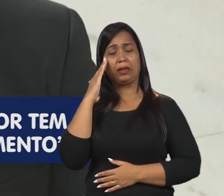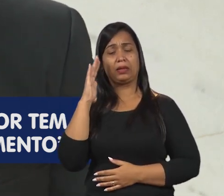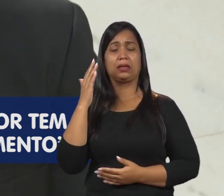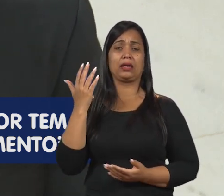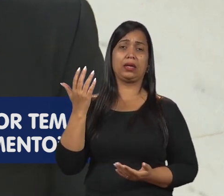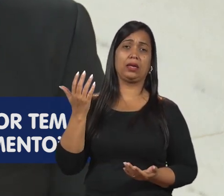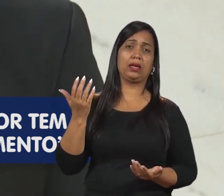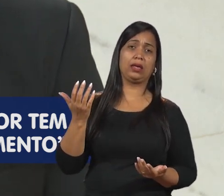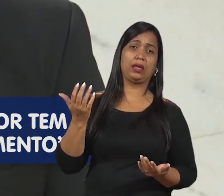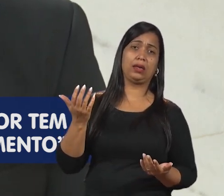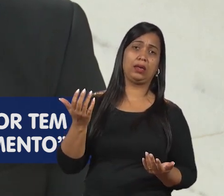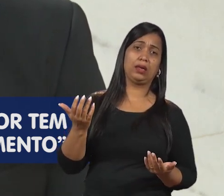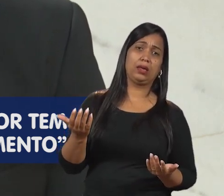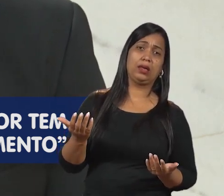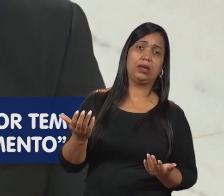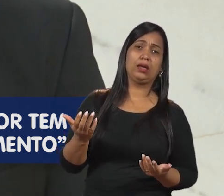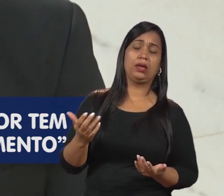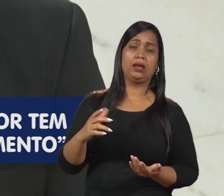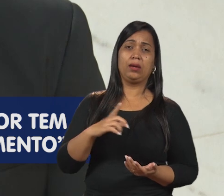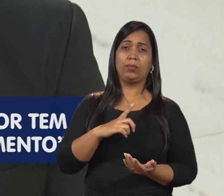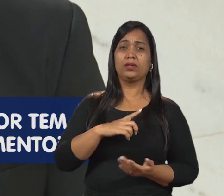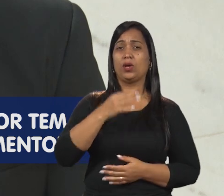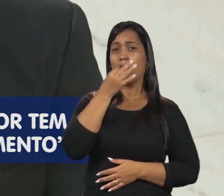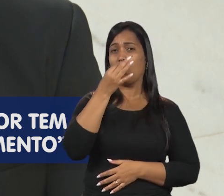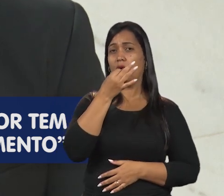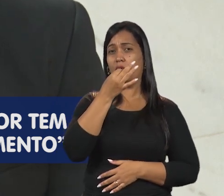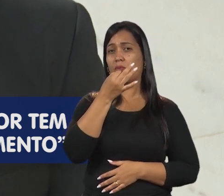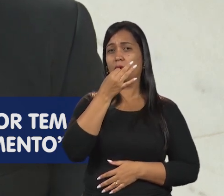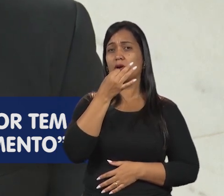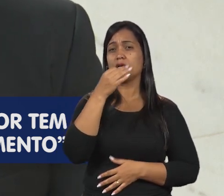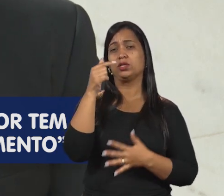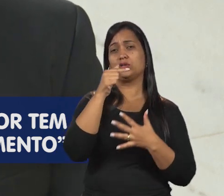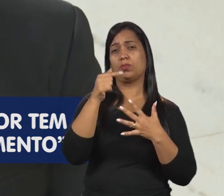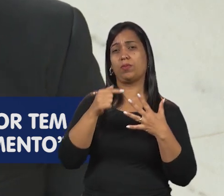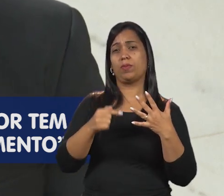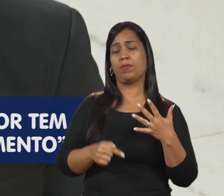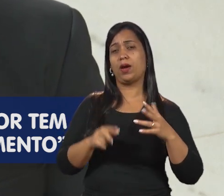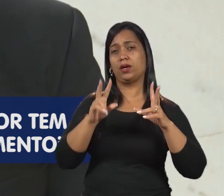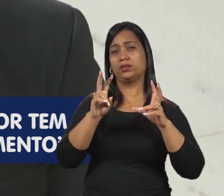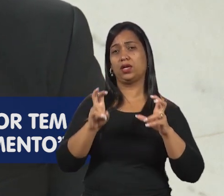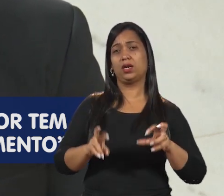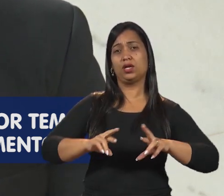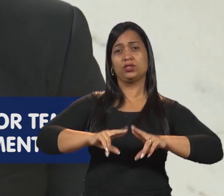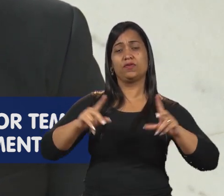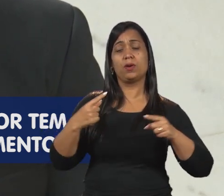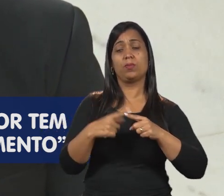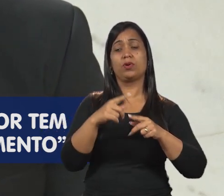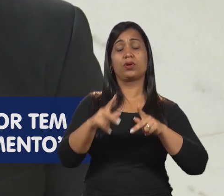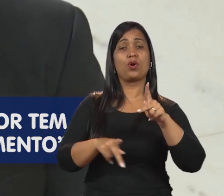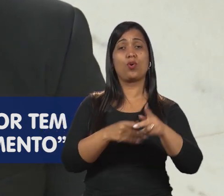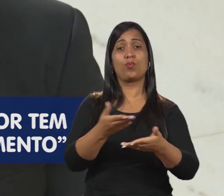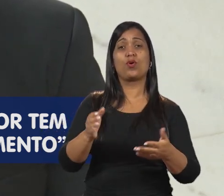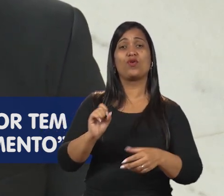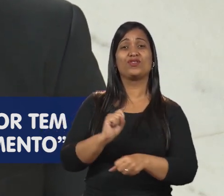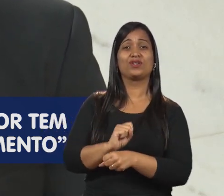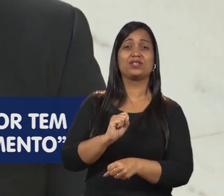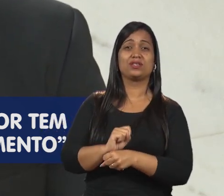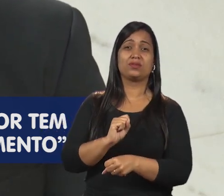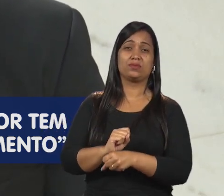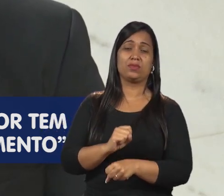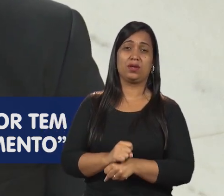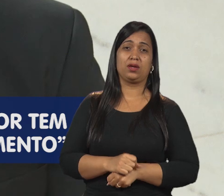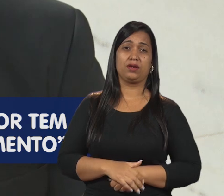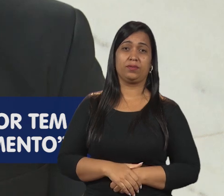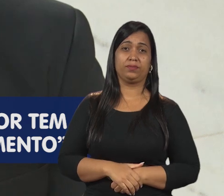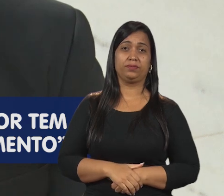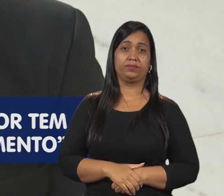para ter um posicionamento sobre vários assuntos e aspectos diferentes, porque a população ela espera um